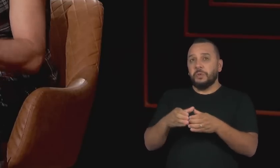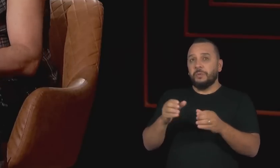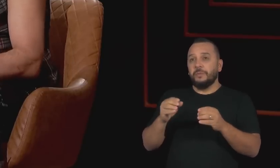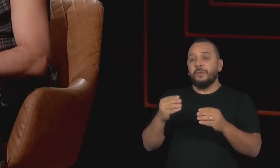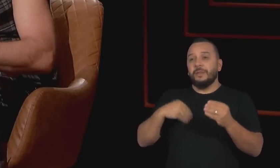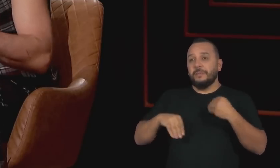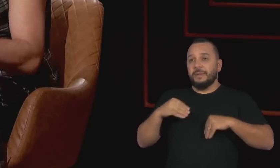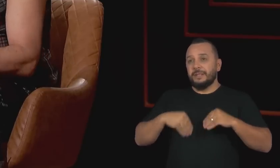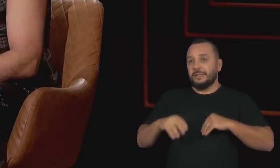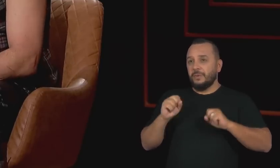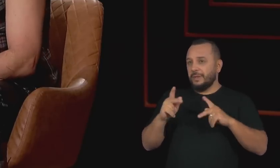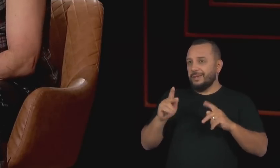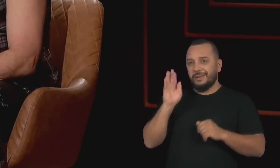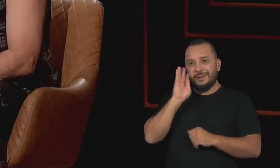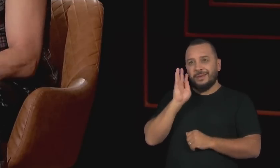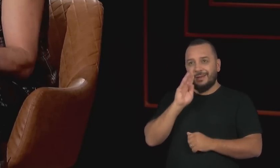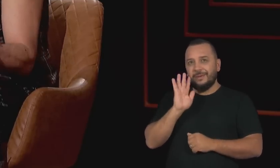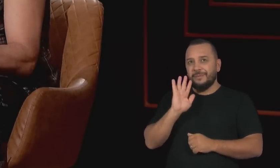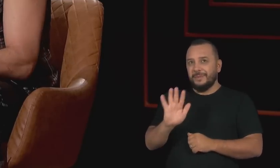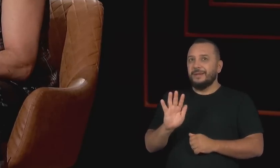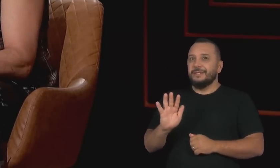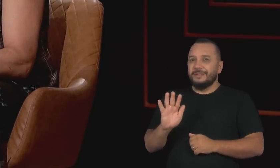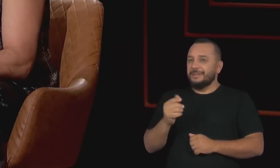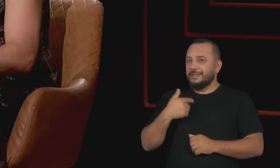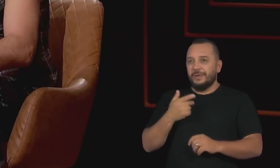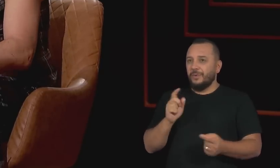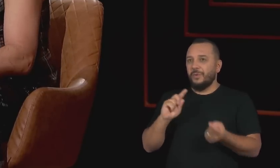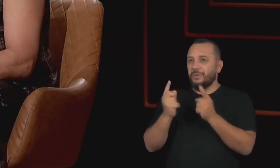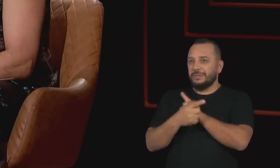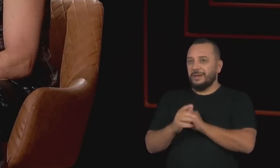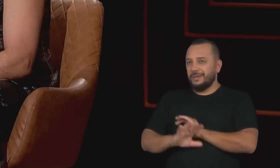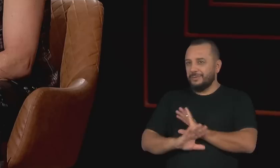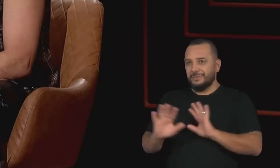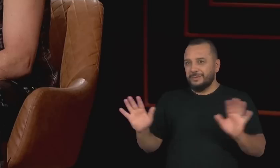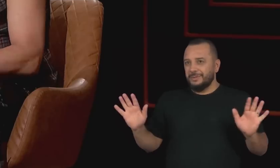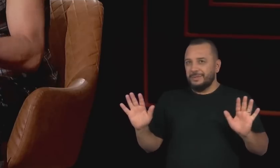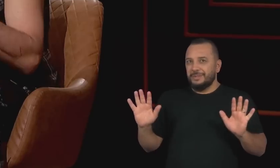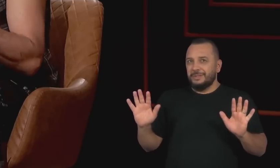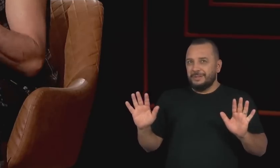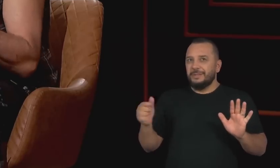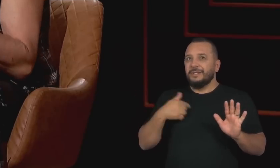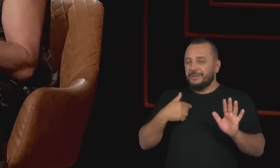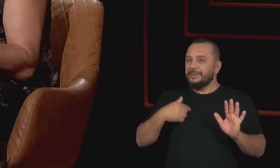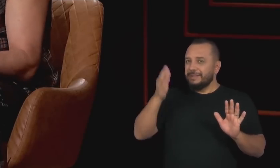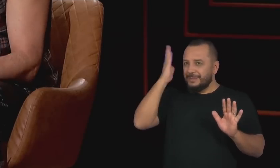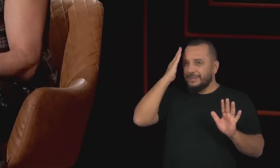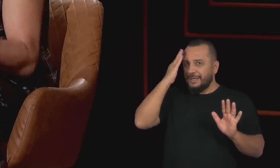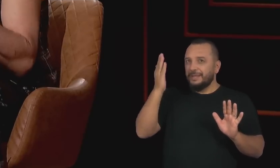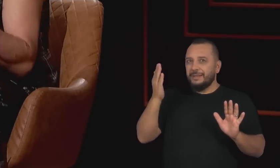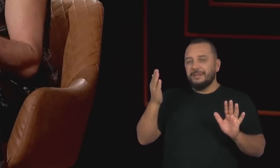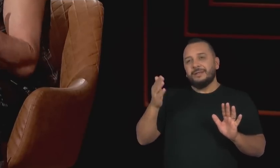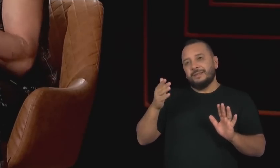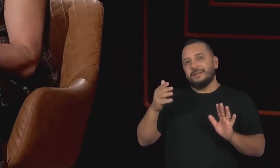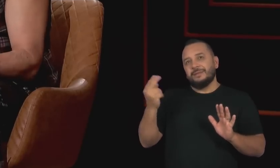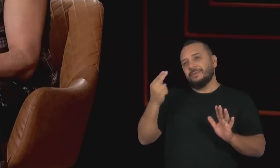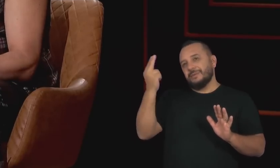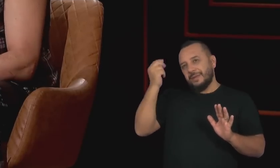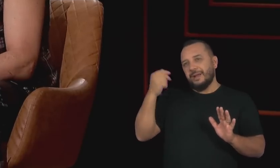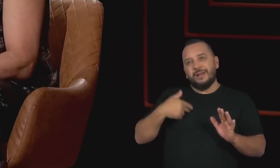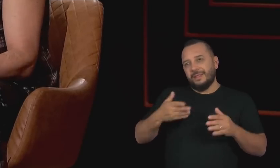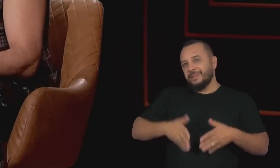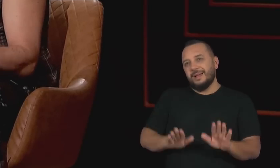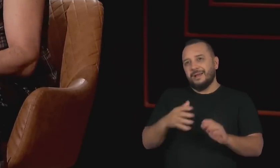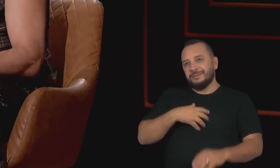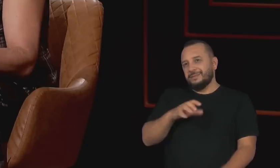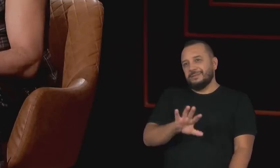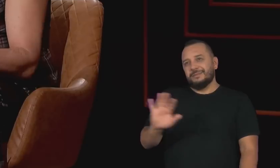depressão, é legal, sabe? Eu sou... Não me vem com essa, mano. Eu sei que é uma coisa que não dá. Às vezes você nasce com